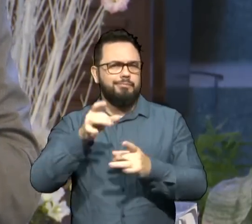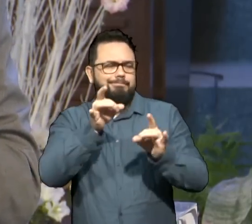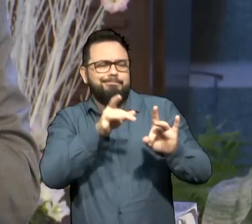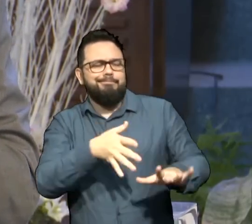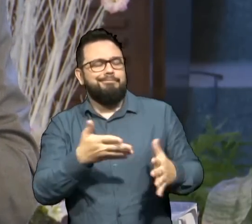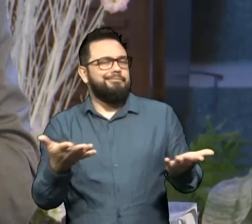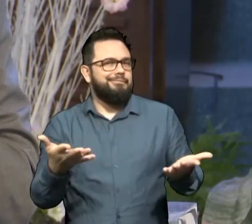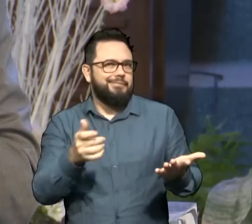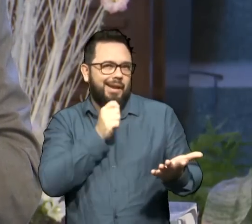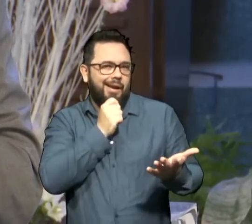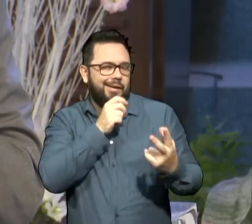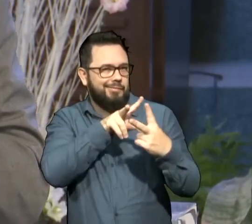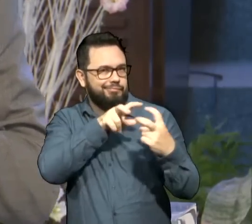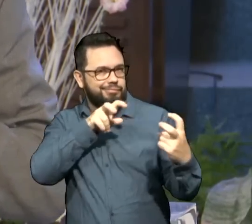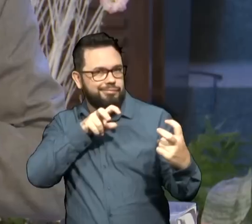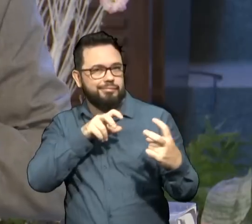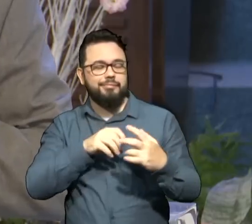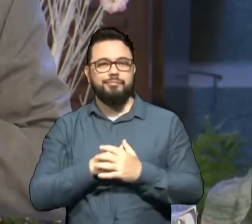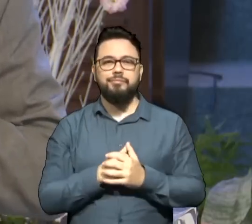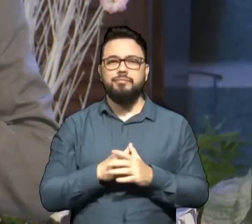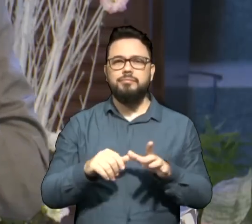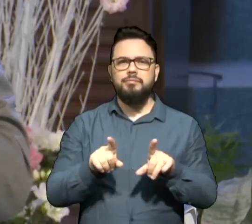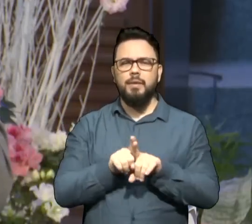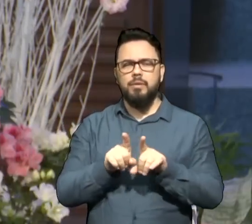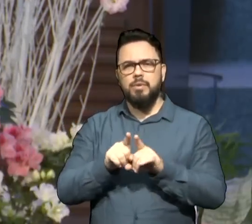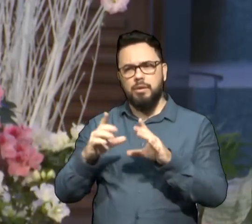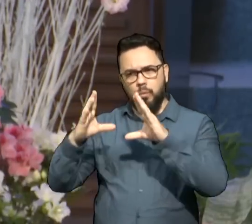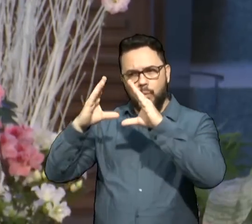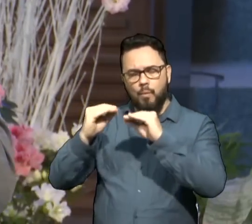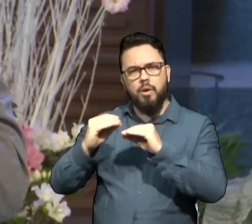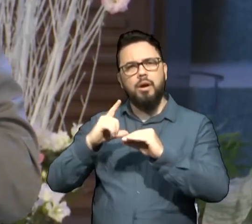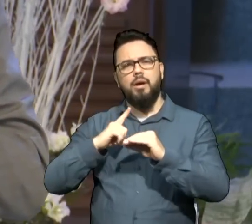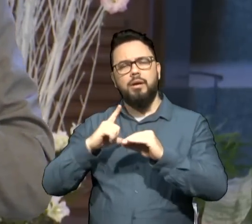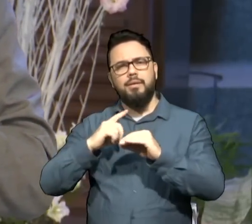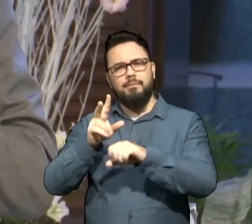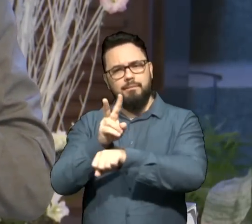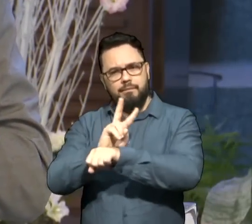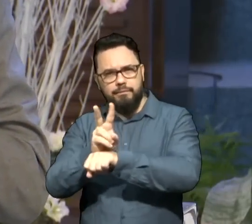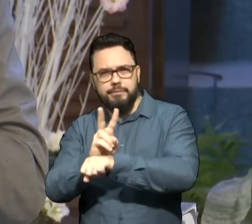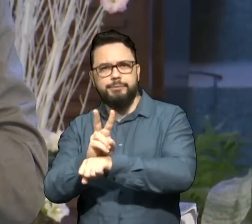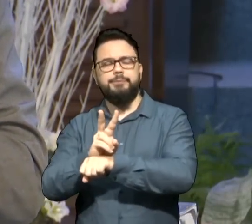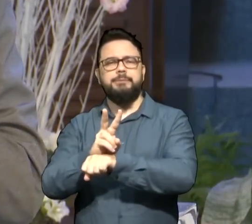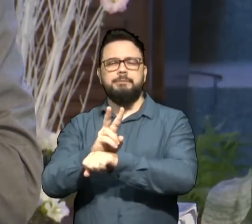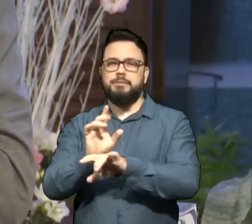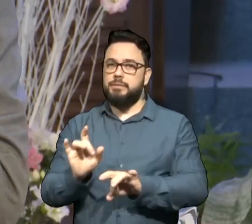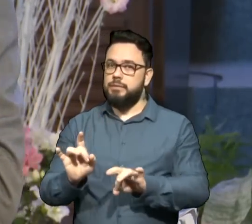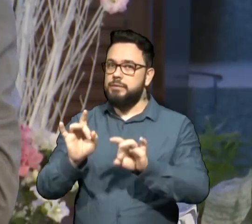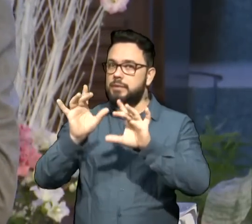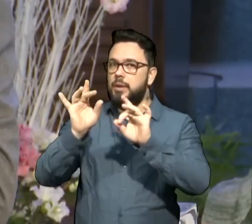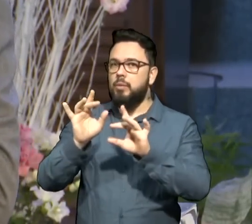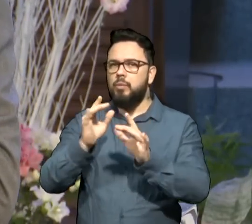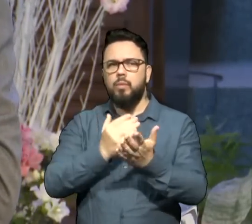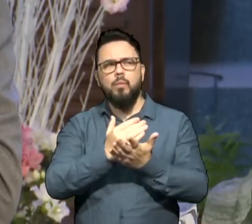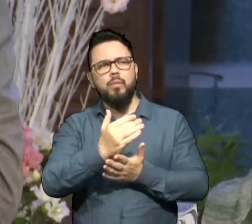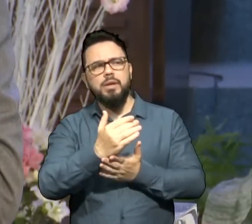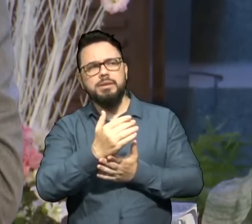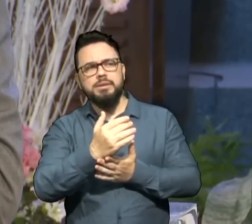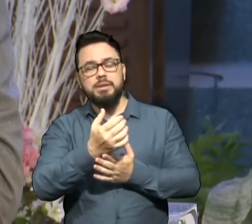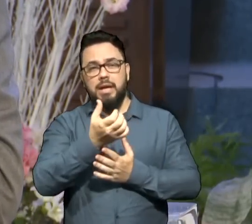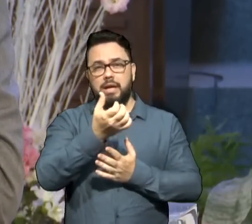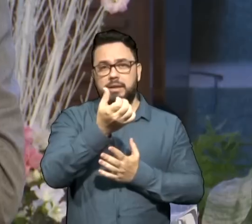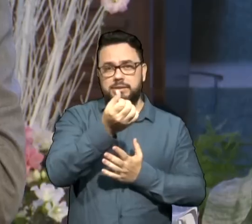que de maneira virtual tá bem E hoje à noite também nós teremos uma vigília especial que começará às